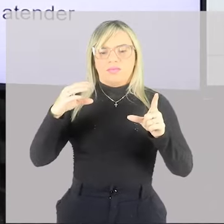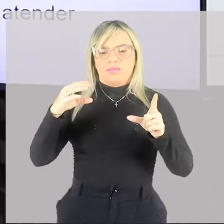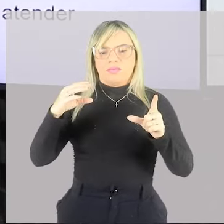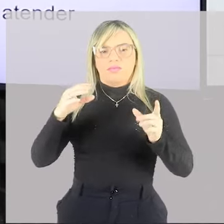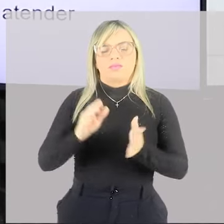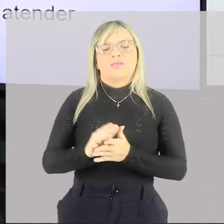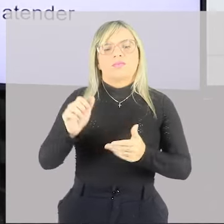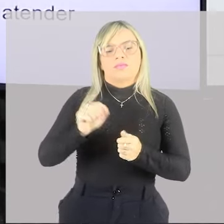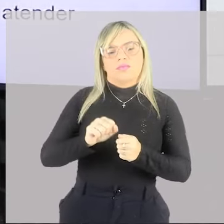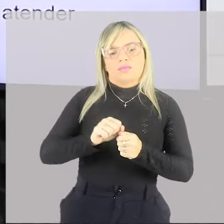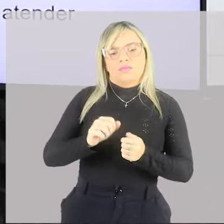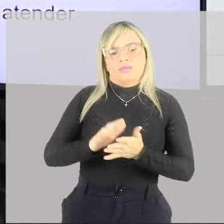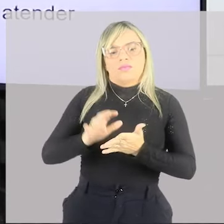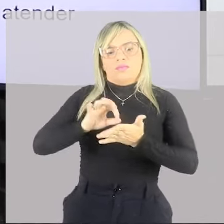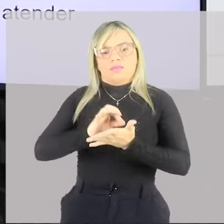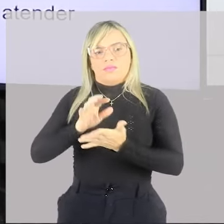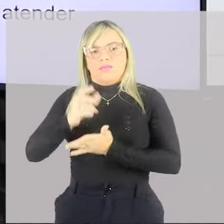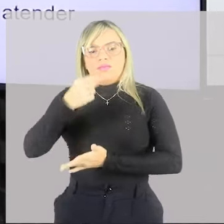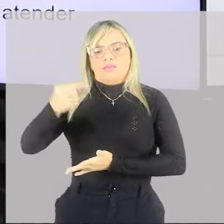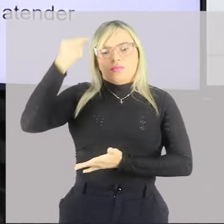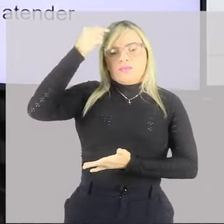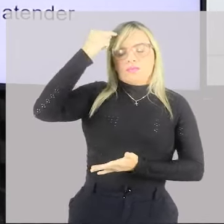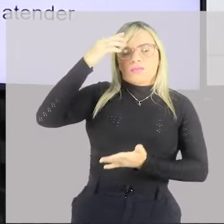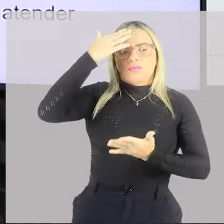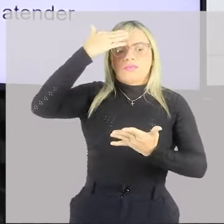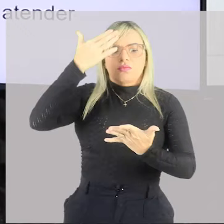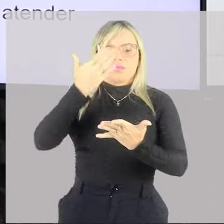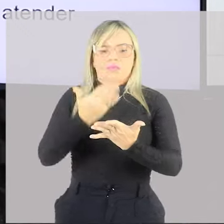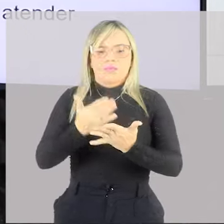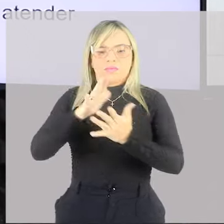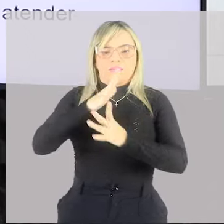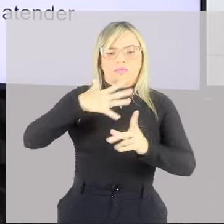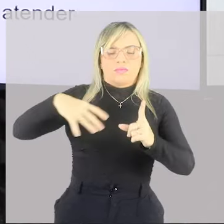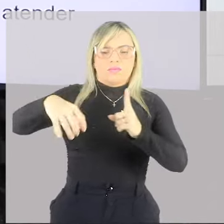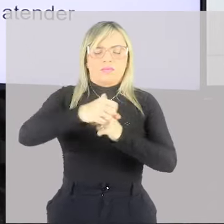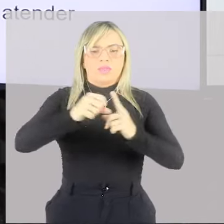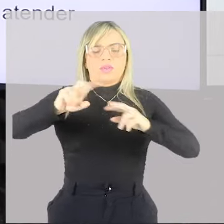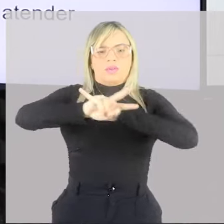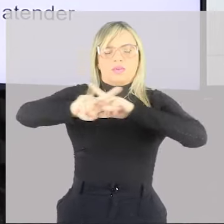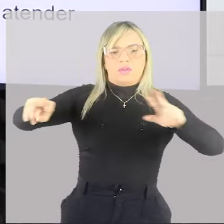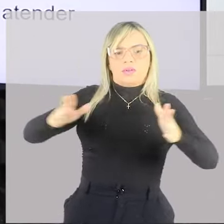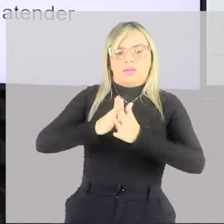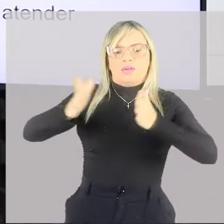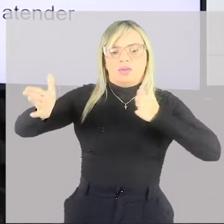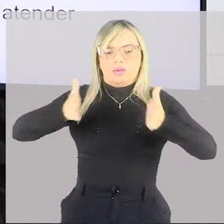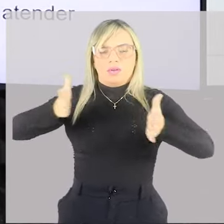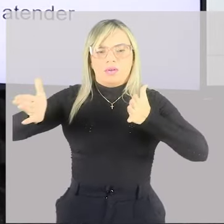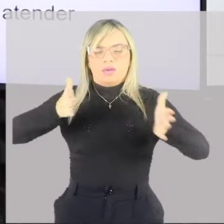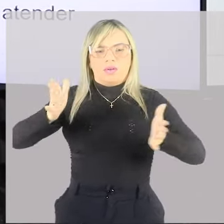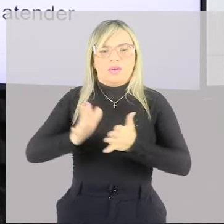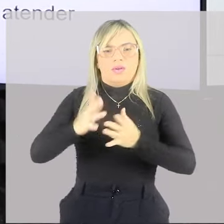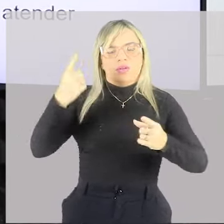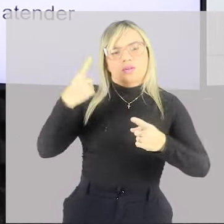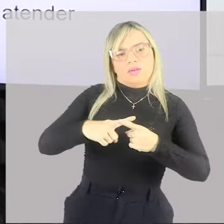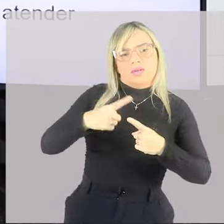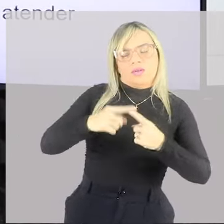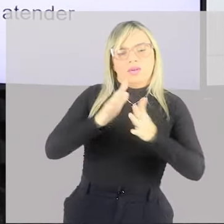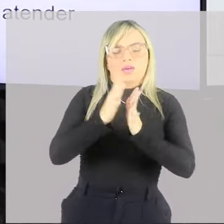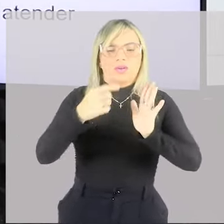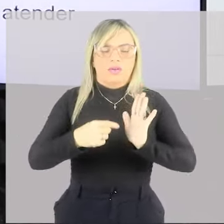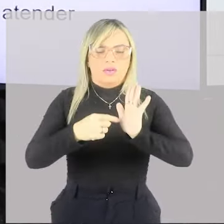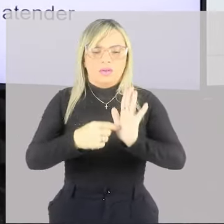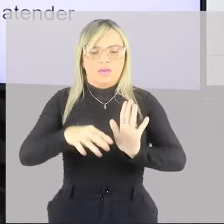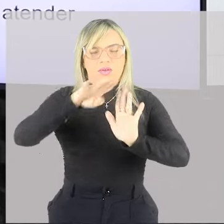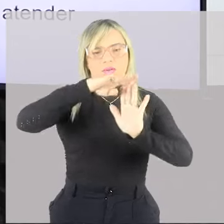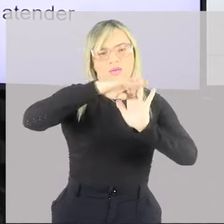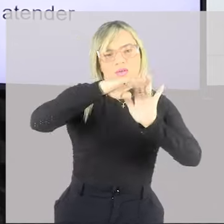que eu falei para vocês o registro do pensamento e das crenças das sociedades em várias épocas por quê Porque aí eu vou colocando os